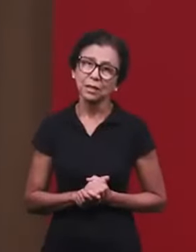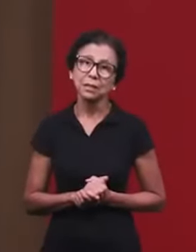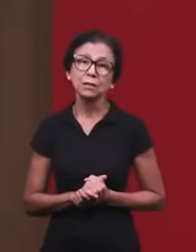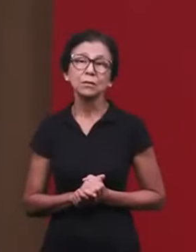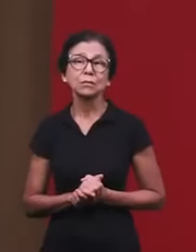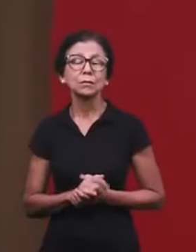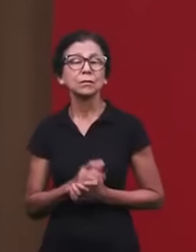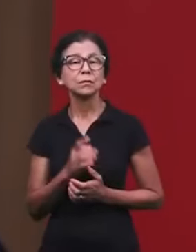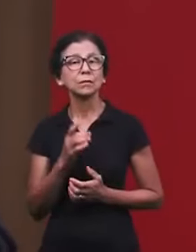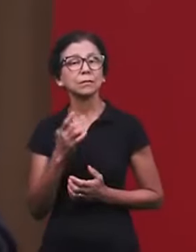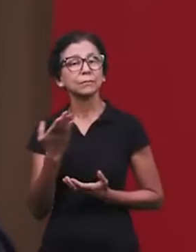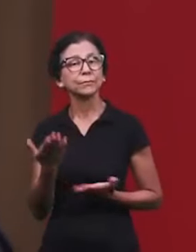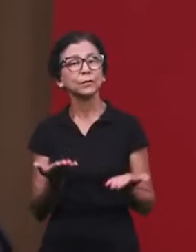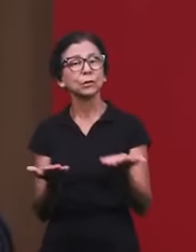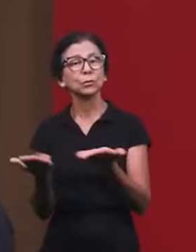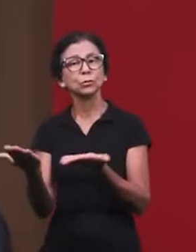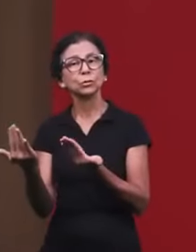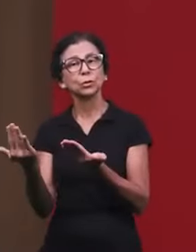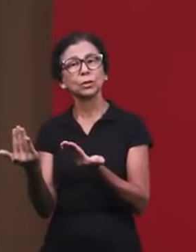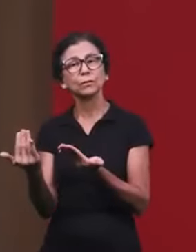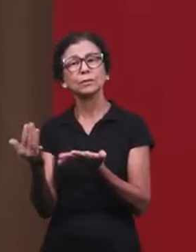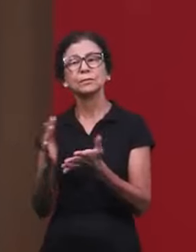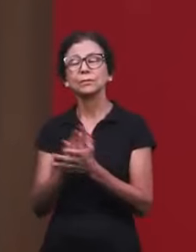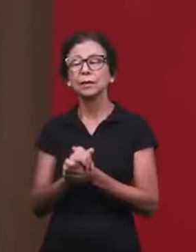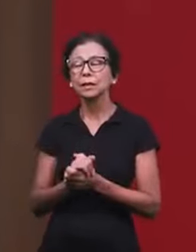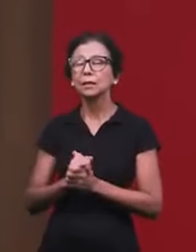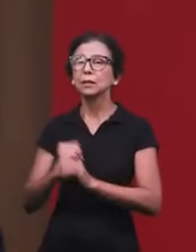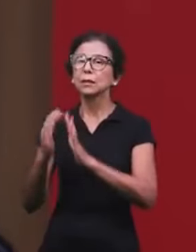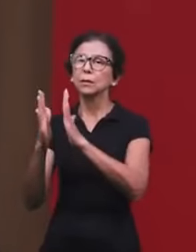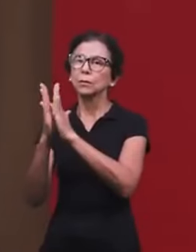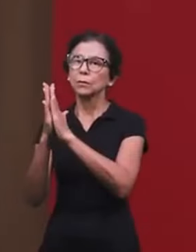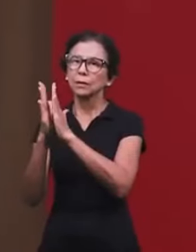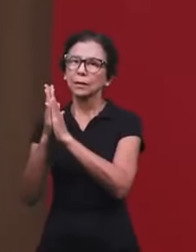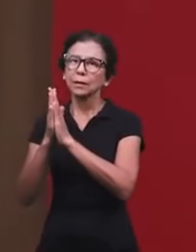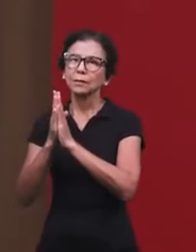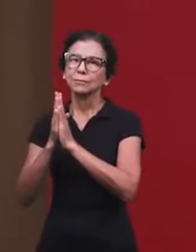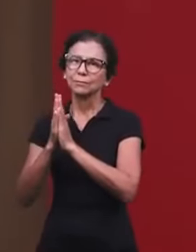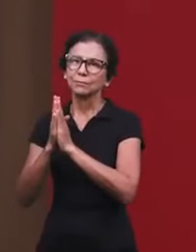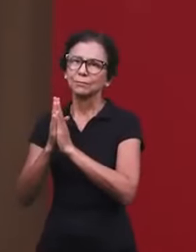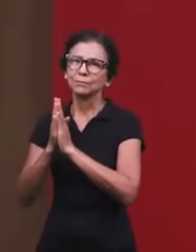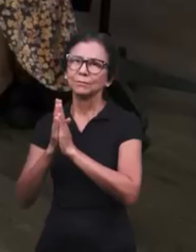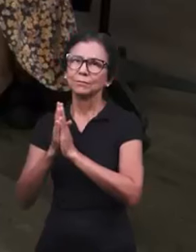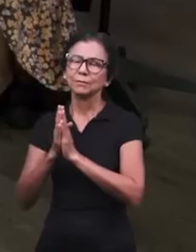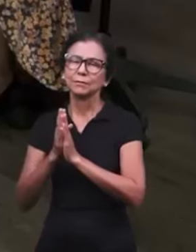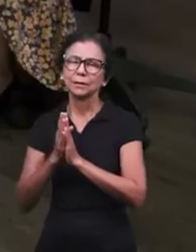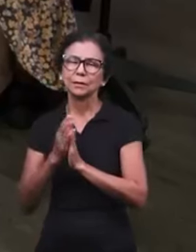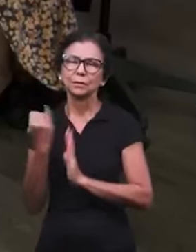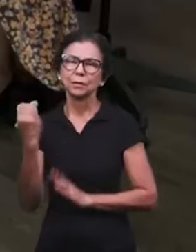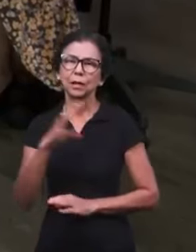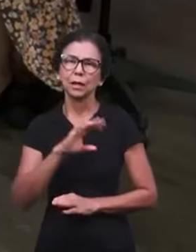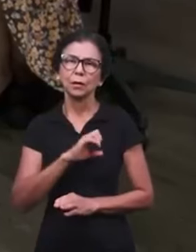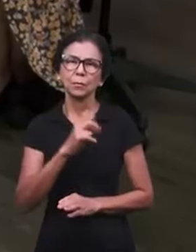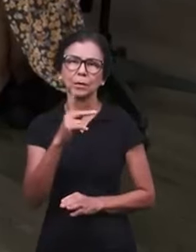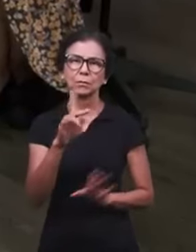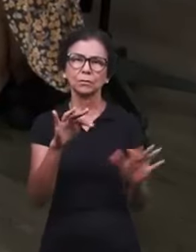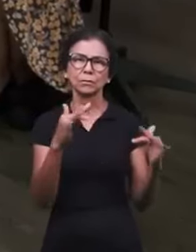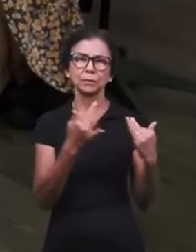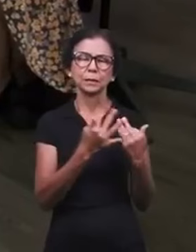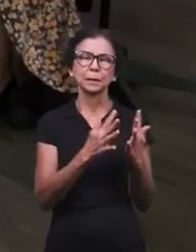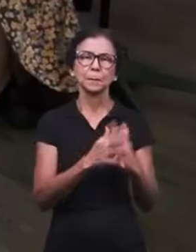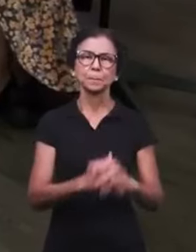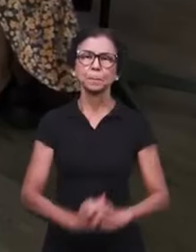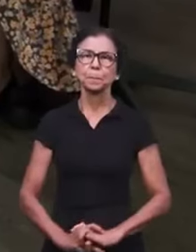Senhor nos tem dado vai venin na oração e tal mas ame sempre muito a sua família amém eu queria fazer um um